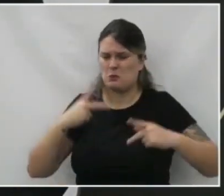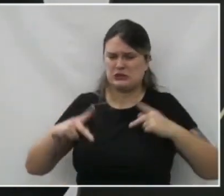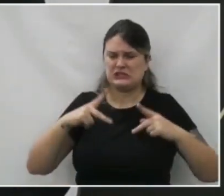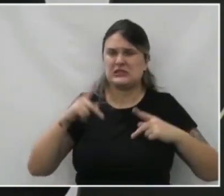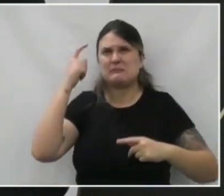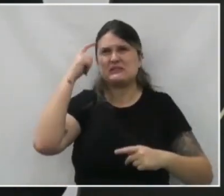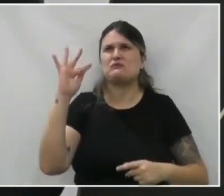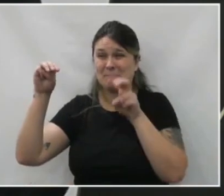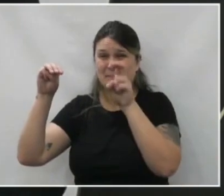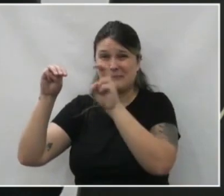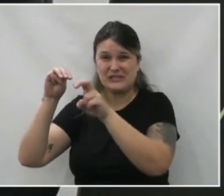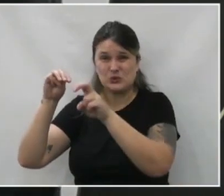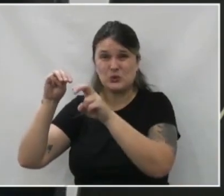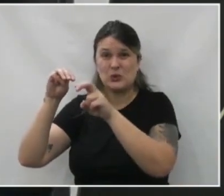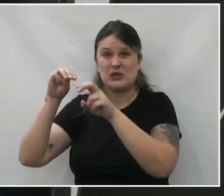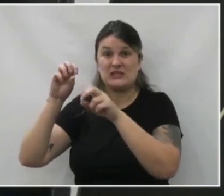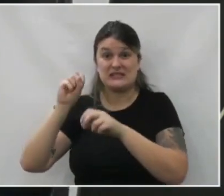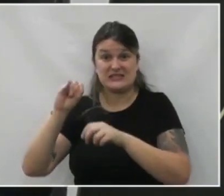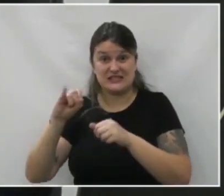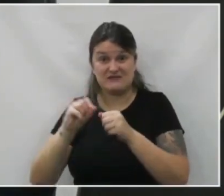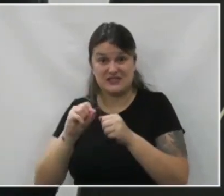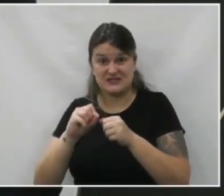Decreto número